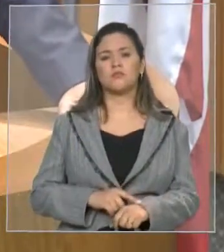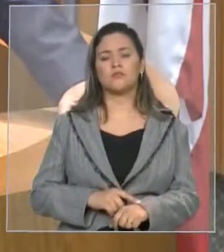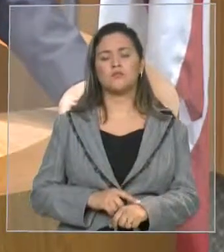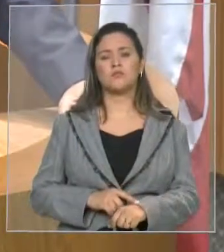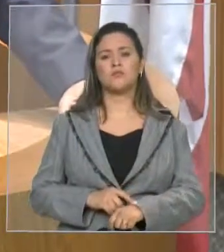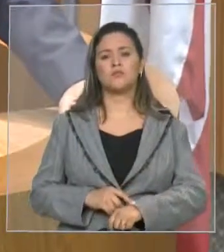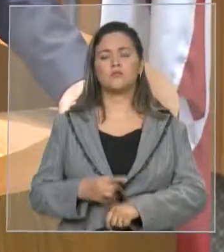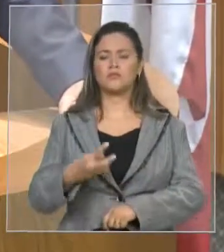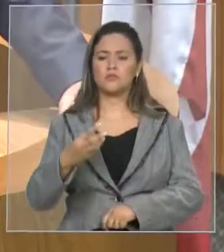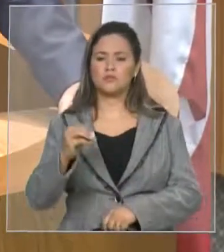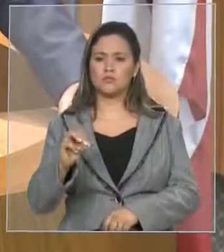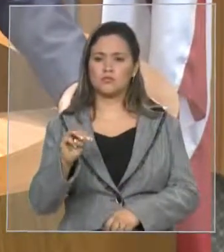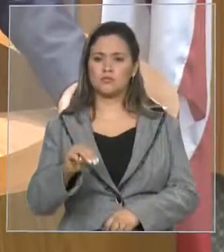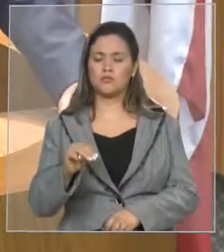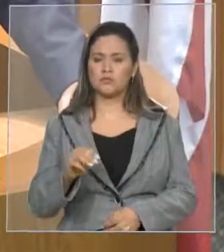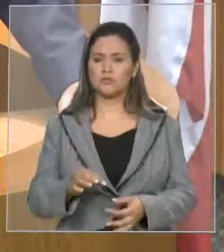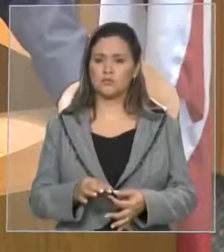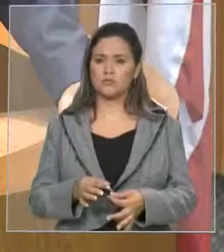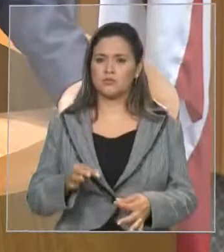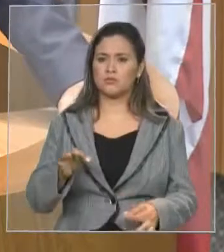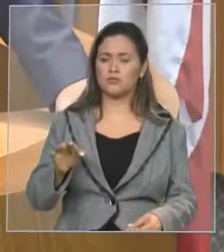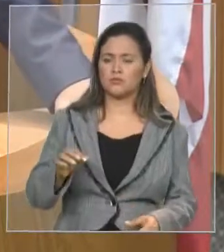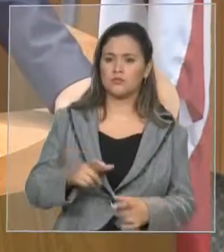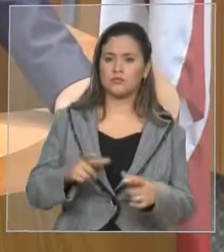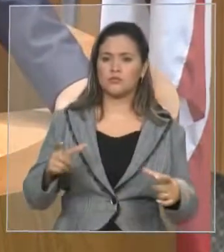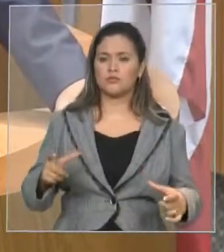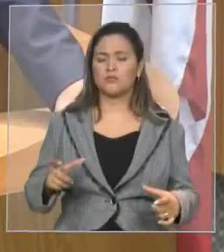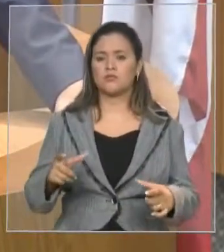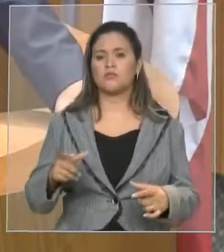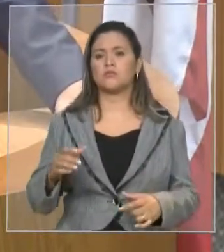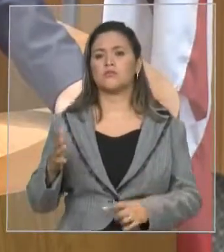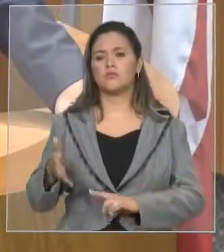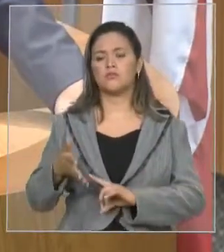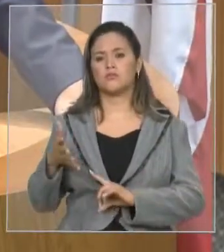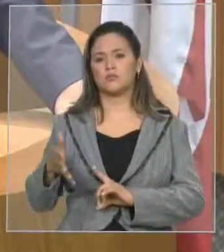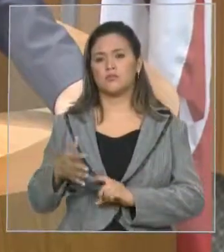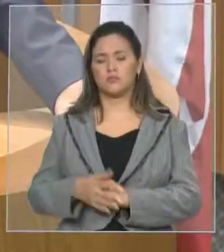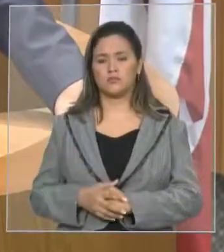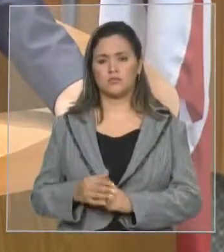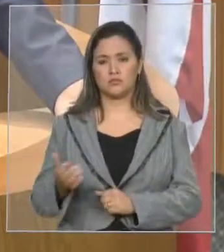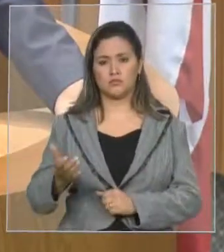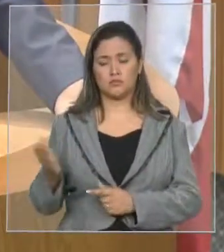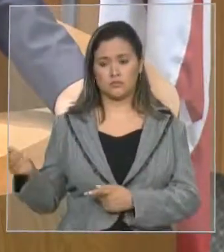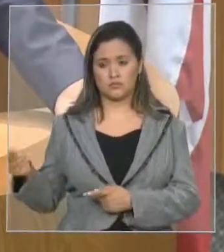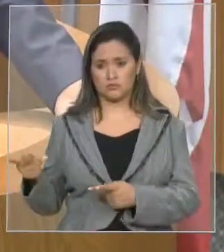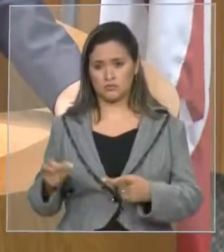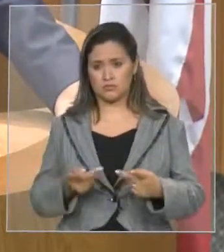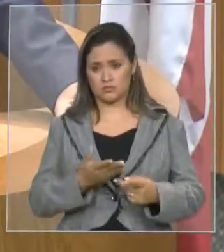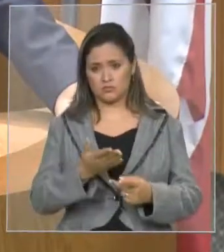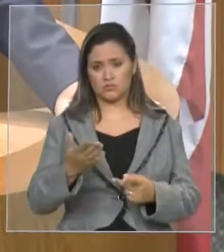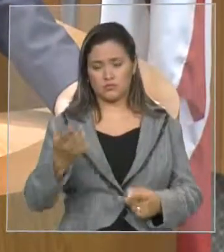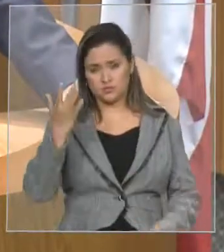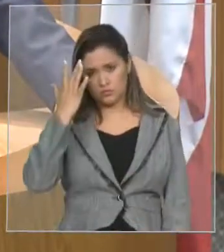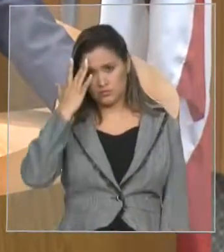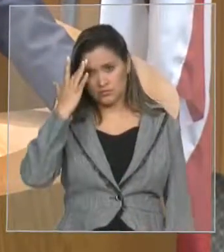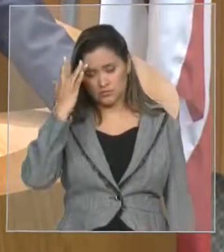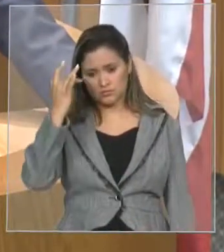no sentido de convidá-los para amanhã uma sessão solene aqui nesta